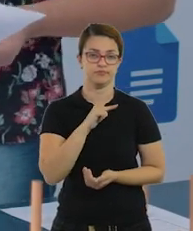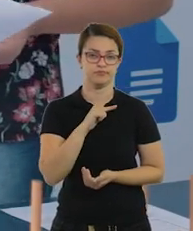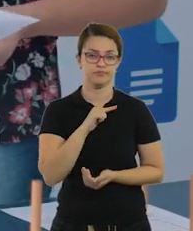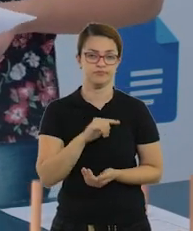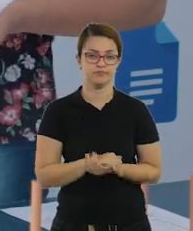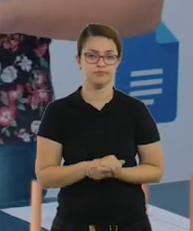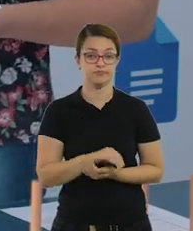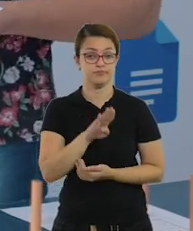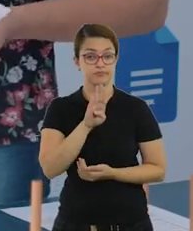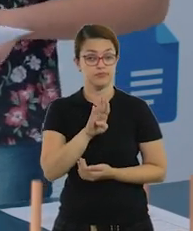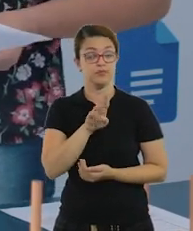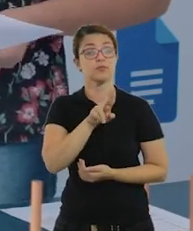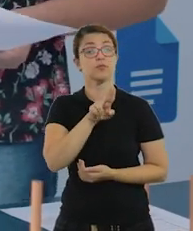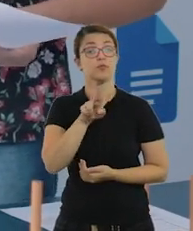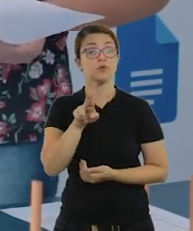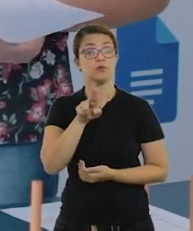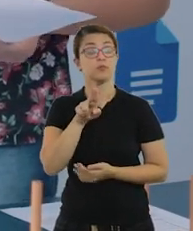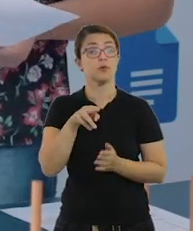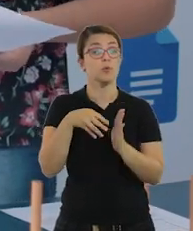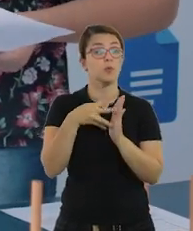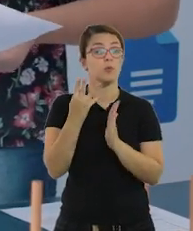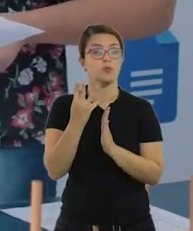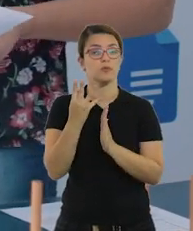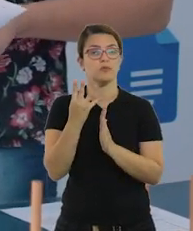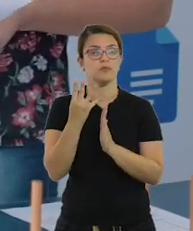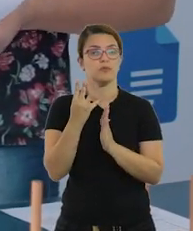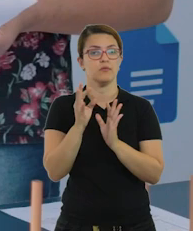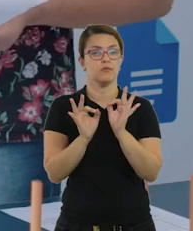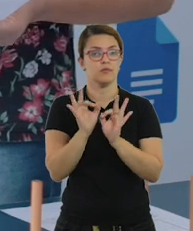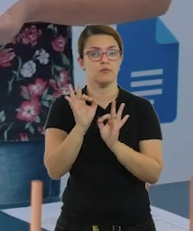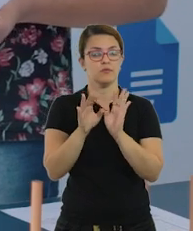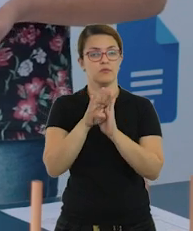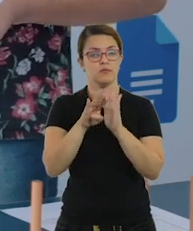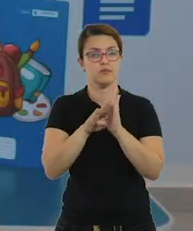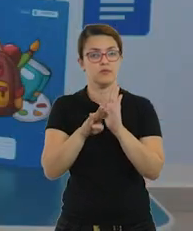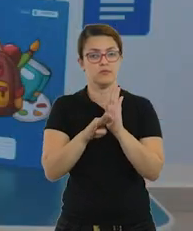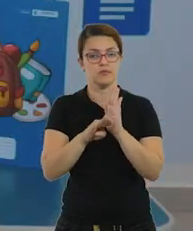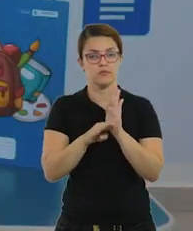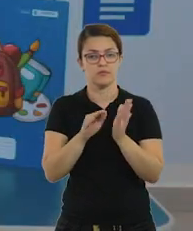Aí eu tenho lá na B, nome da quarta ordem do numeral